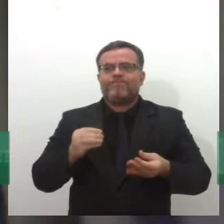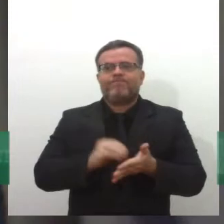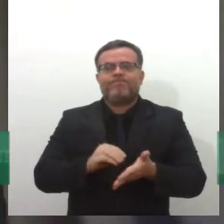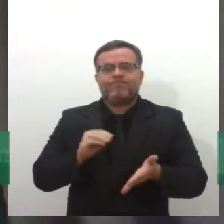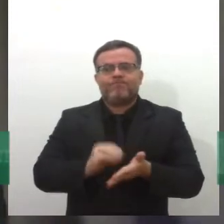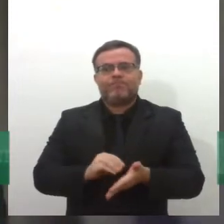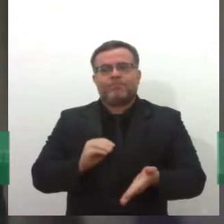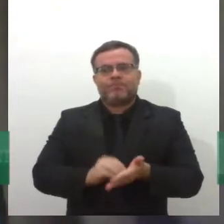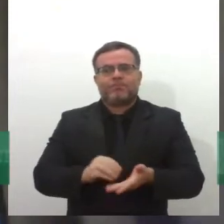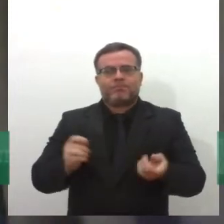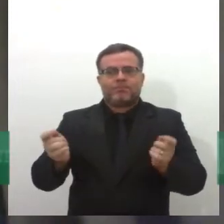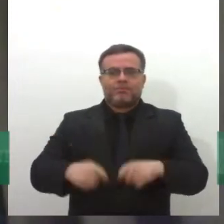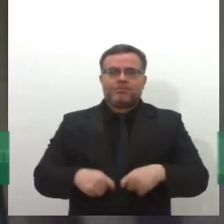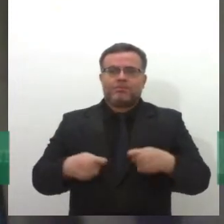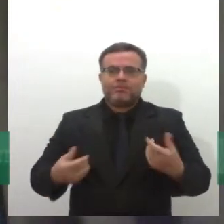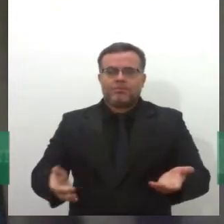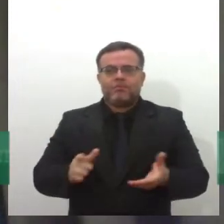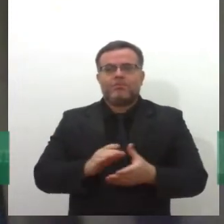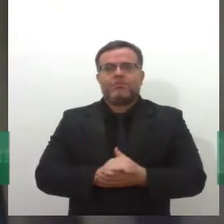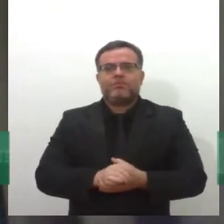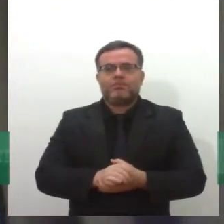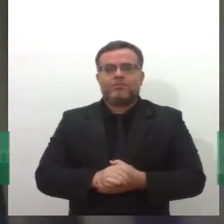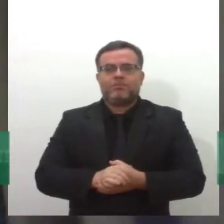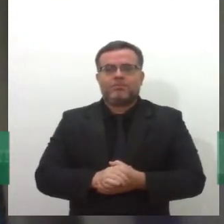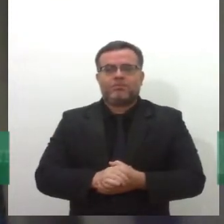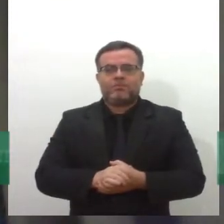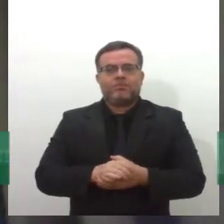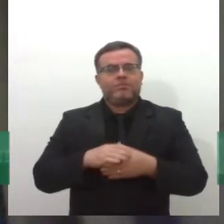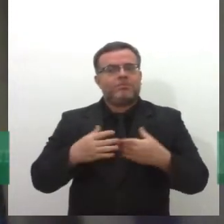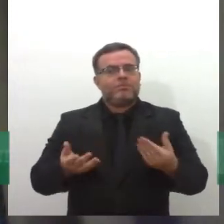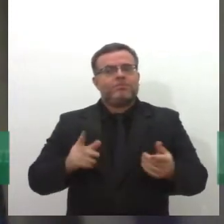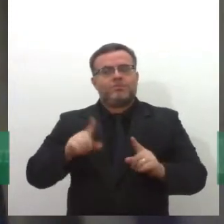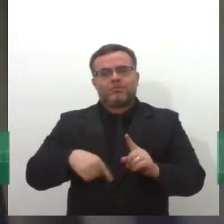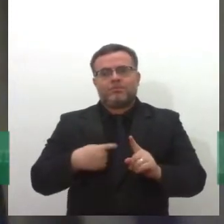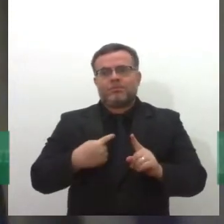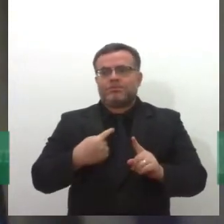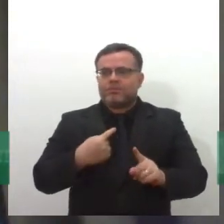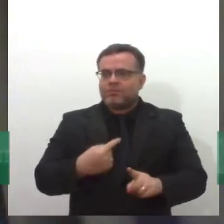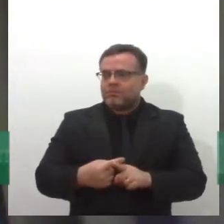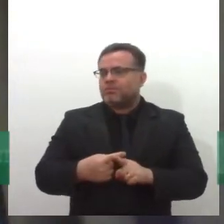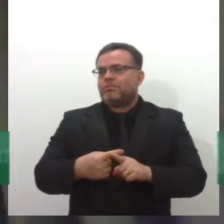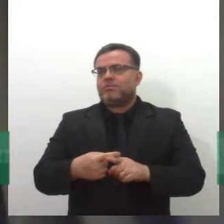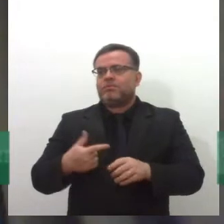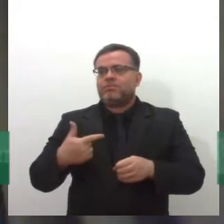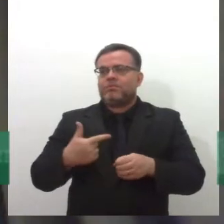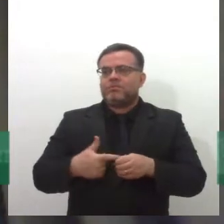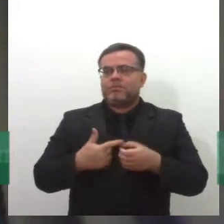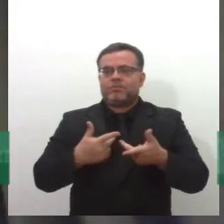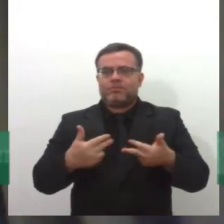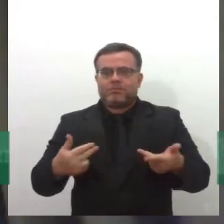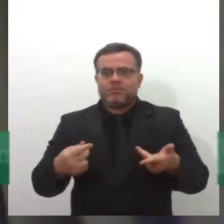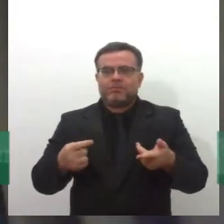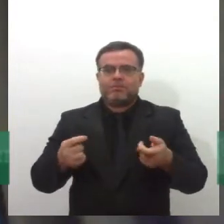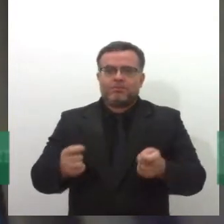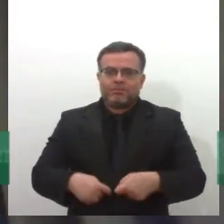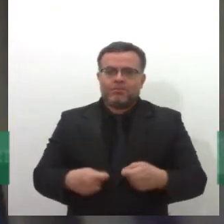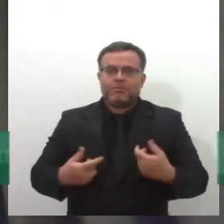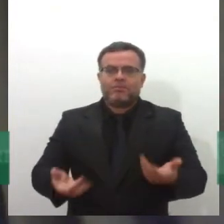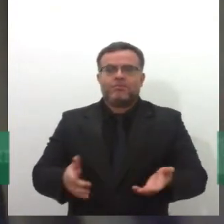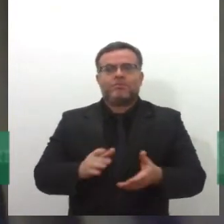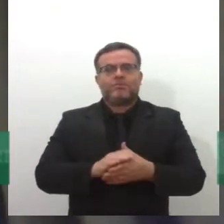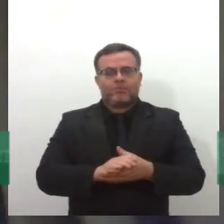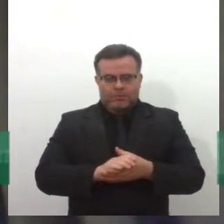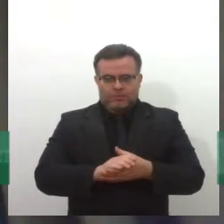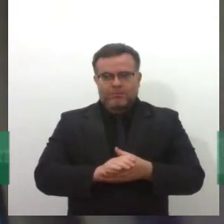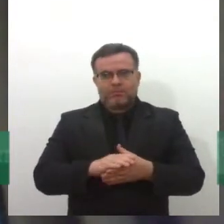passar a reforma. Mas, diante do aumento dos combustíveis, que, né, a gente vai falar um pouco sobre o próximo PL, né? Todo